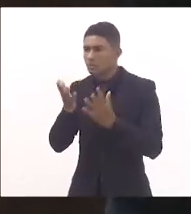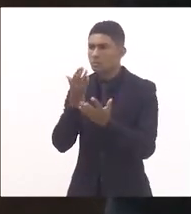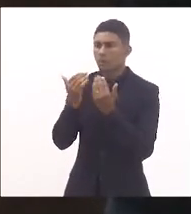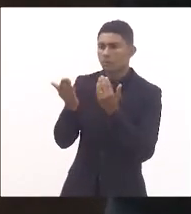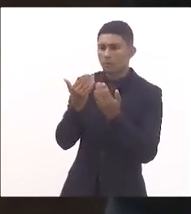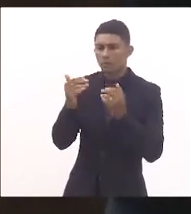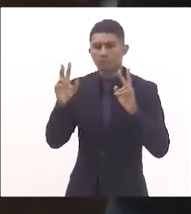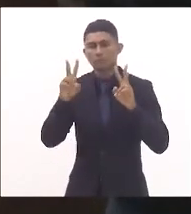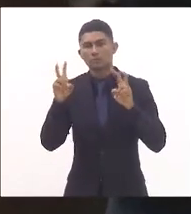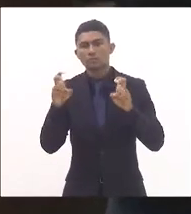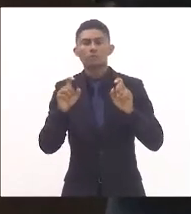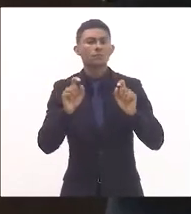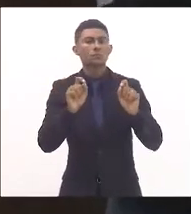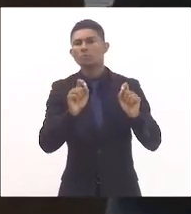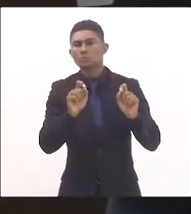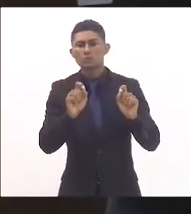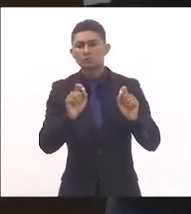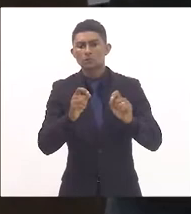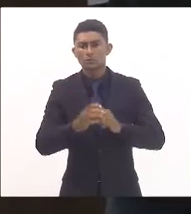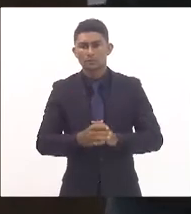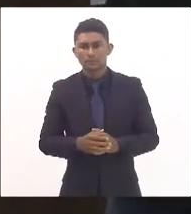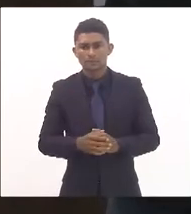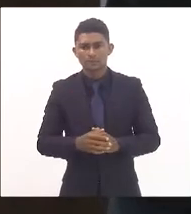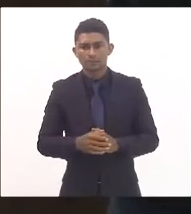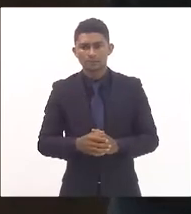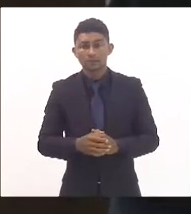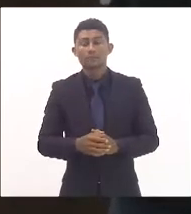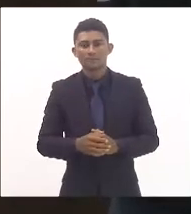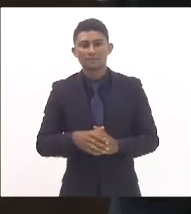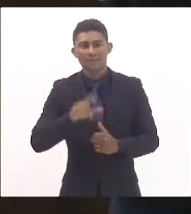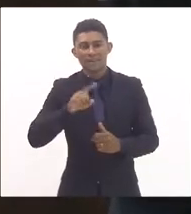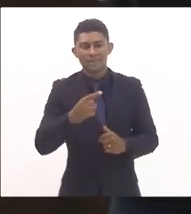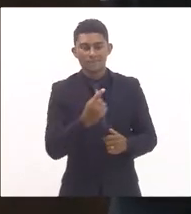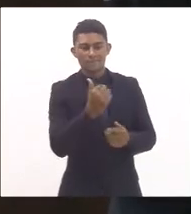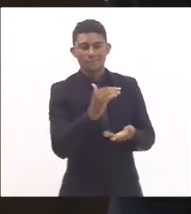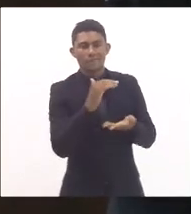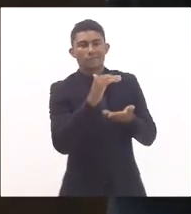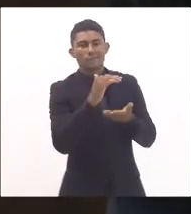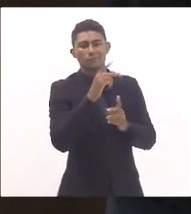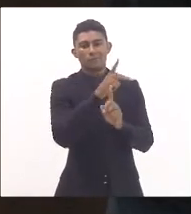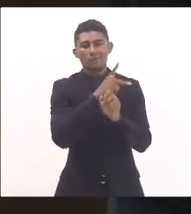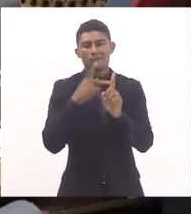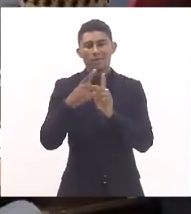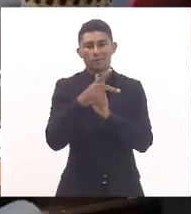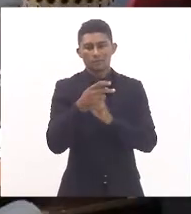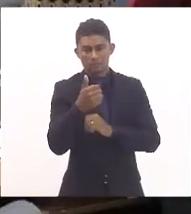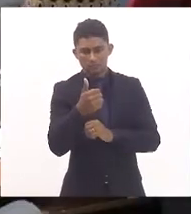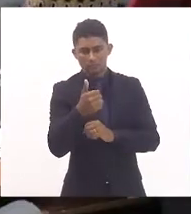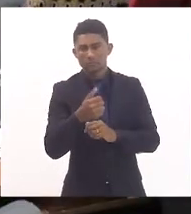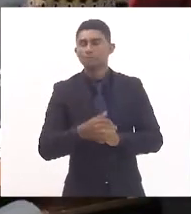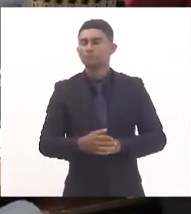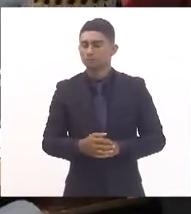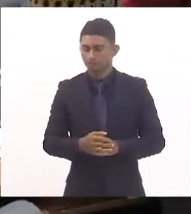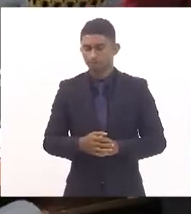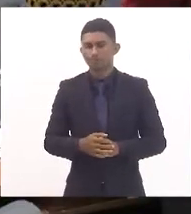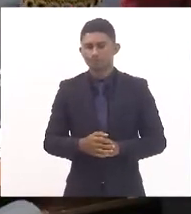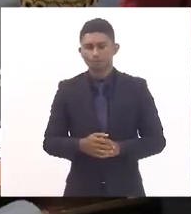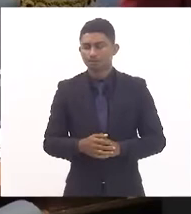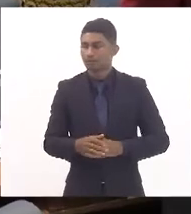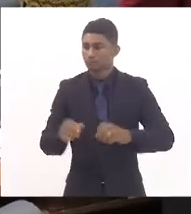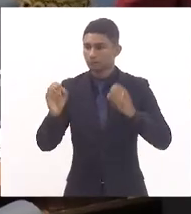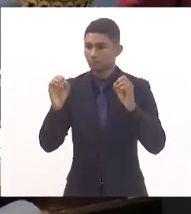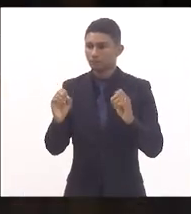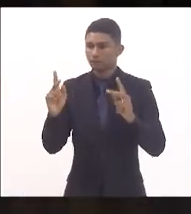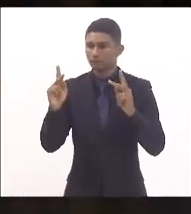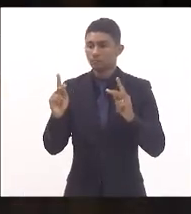tema, que é aporte no fundo previdenciário. Ok? Okay? E aí, pedido, com compromisso,